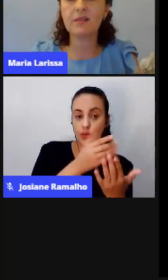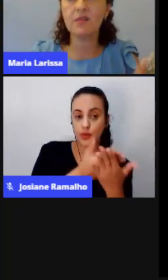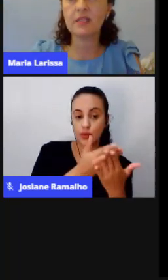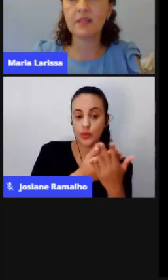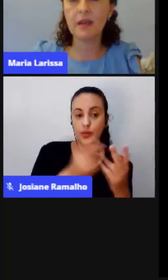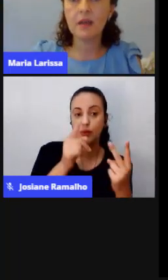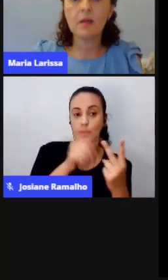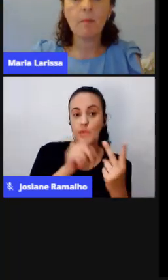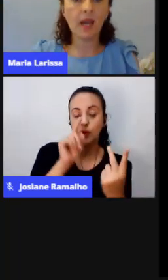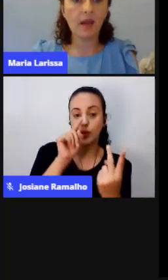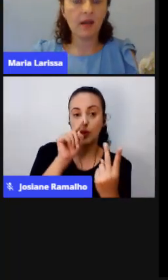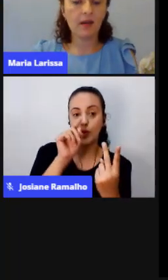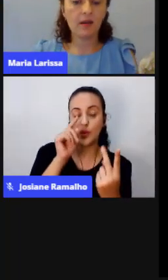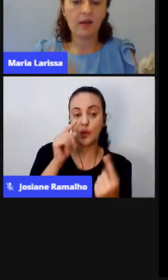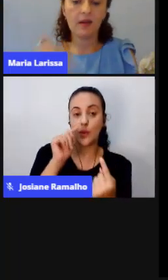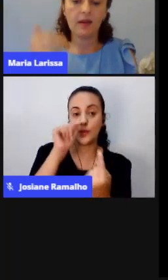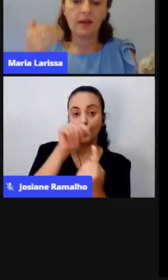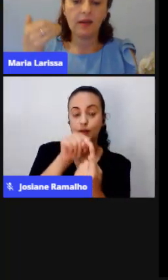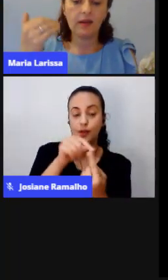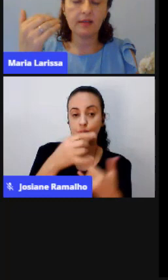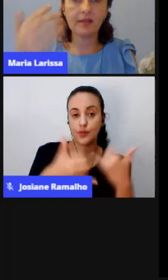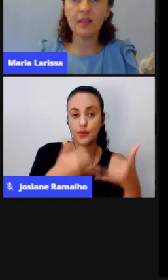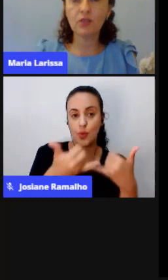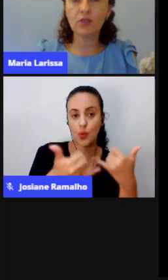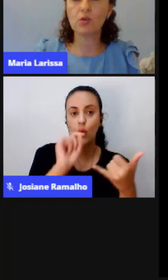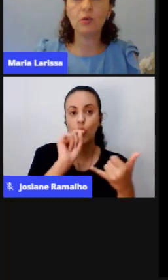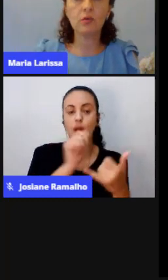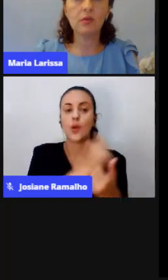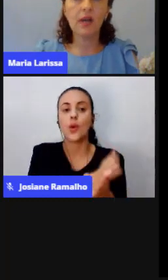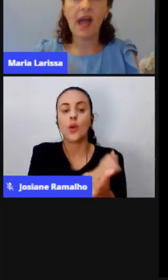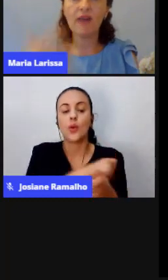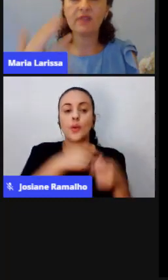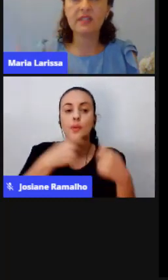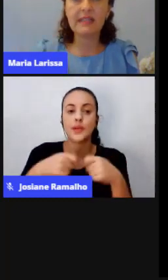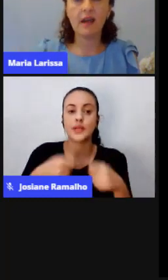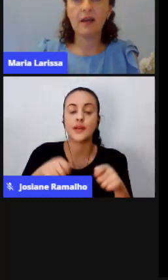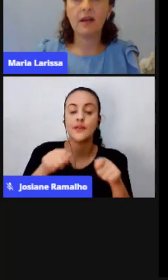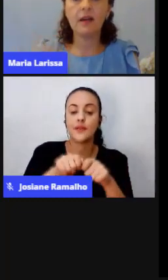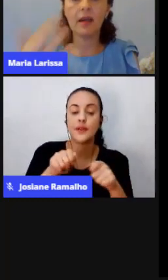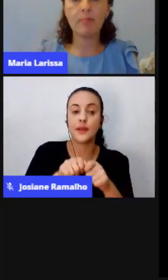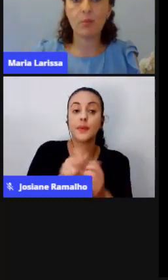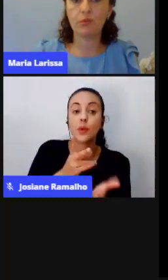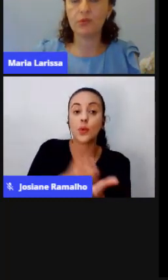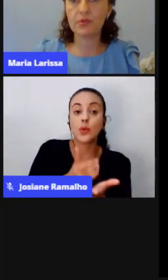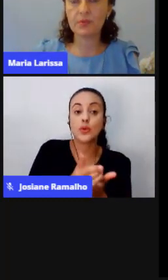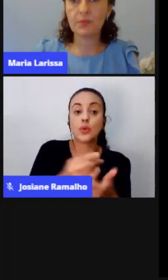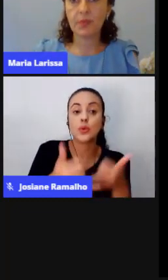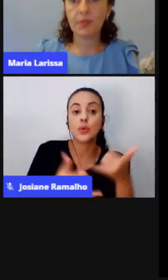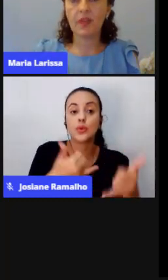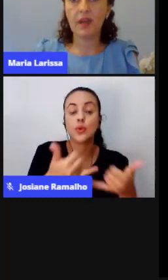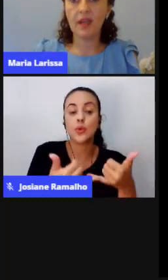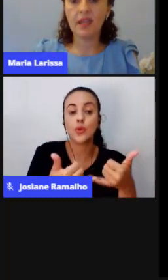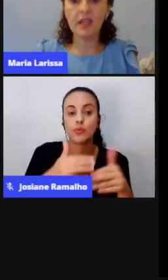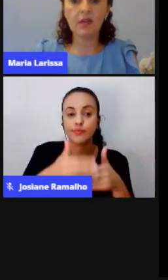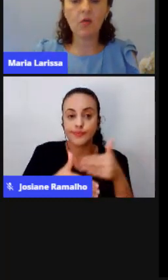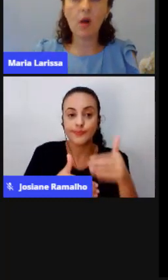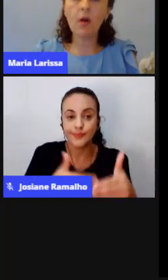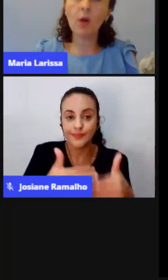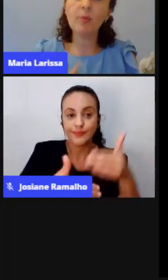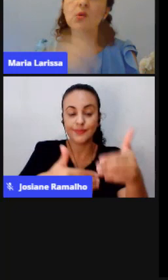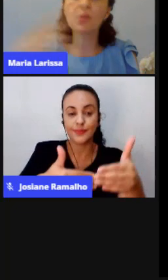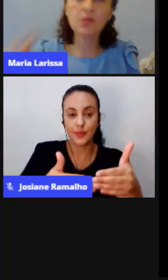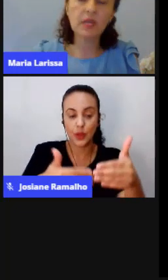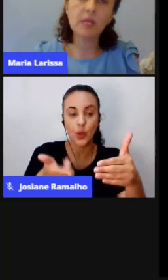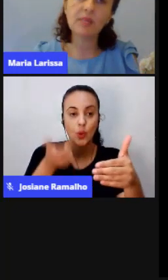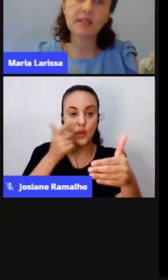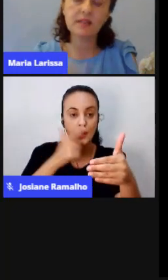aluno precisa fazer para seguir no jogo, avançar, ganhar pontos, né? E qual